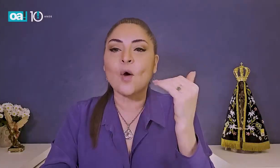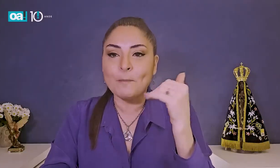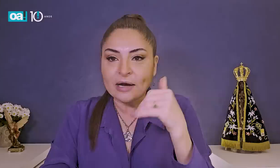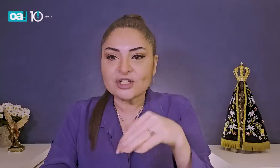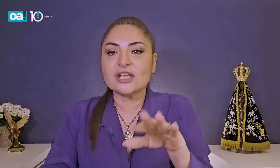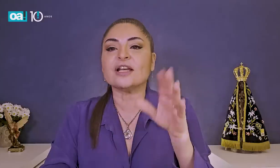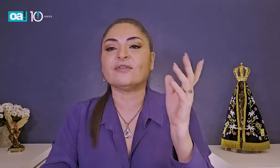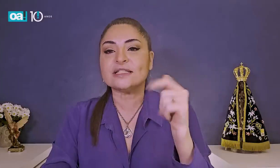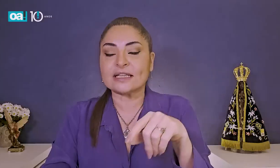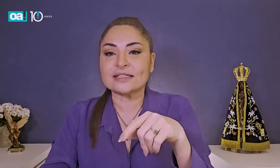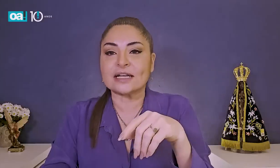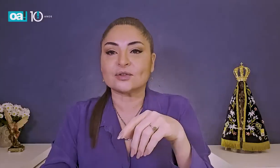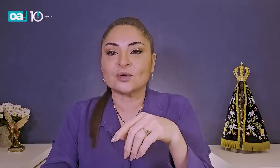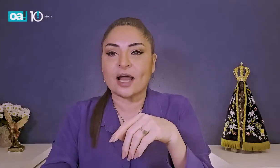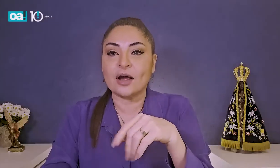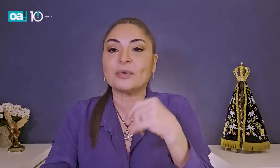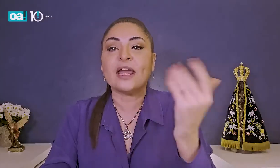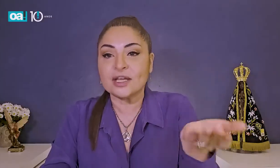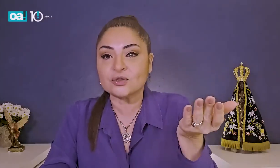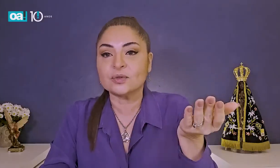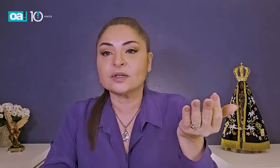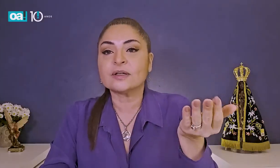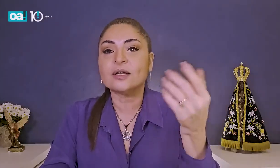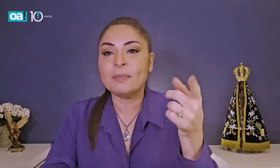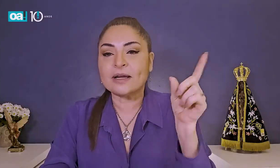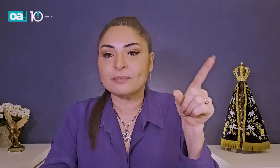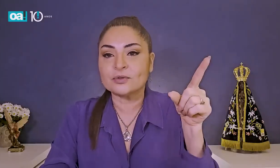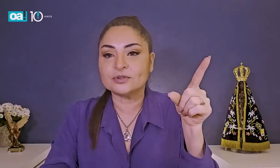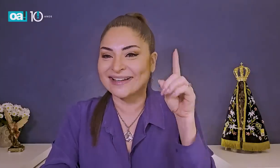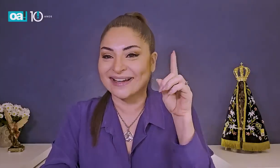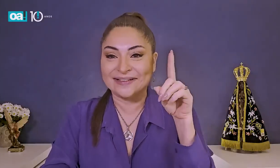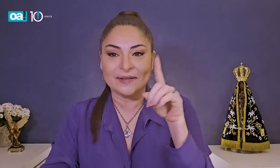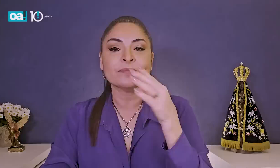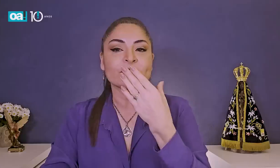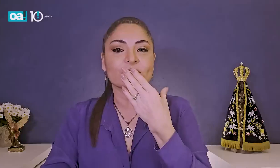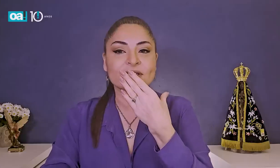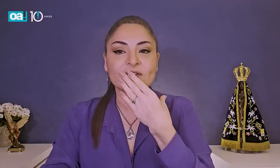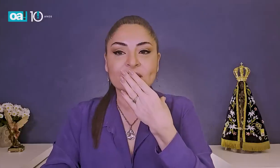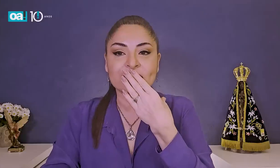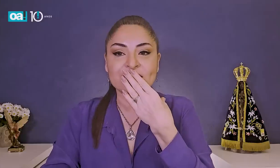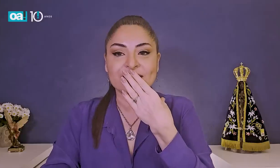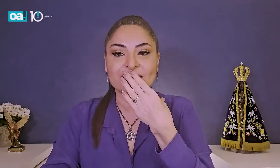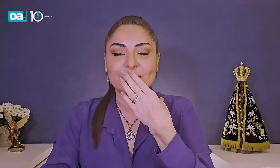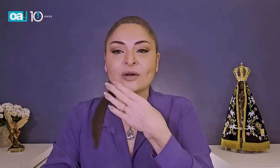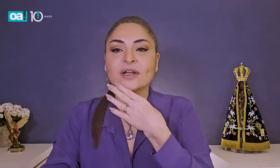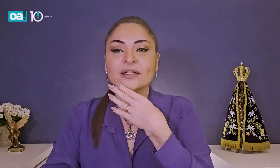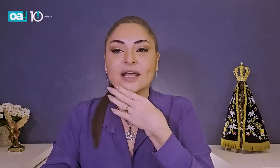comenta, compartilha, vê se está inscrito no canal, porque isso não paga imposto ainda. Vou até ficar